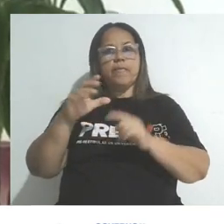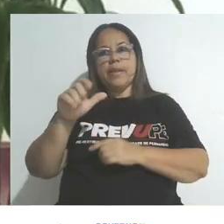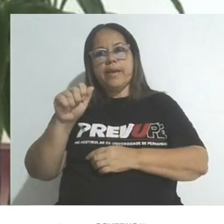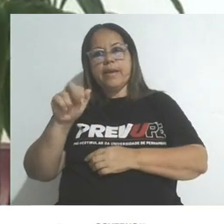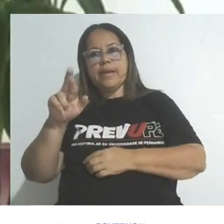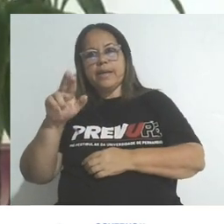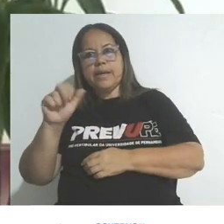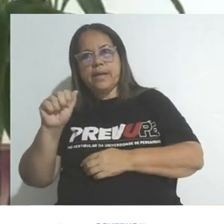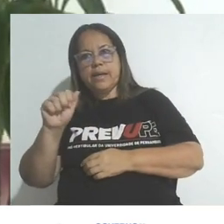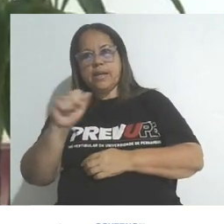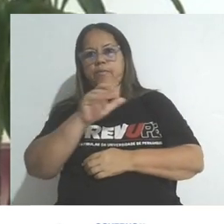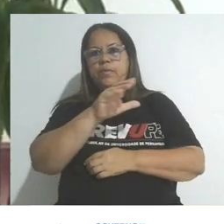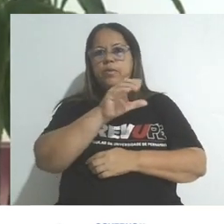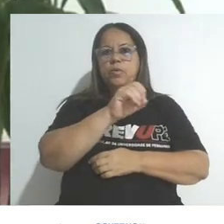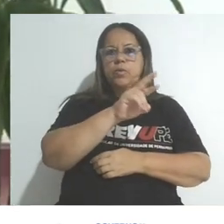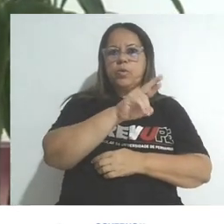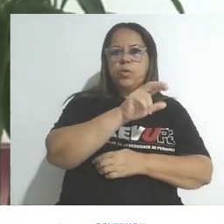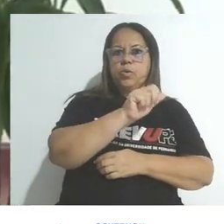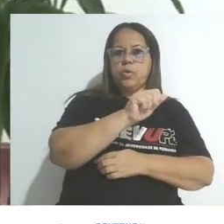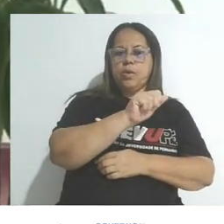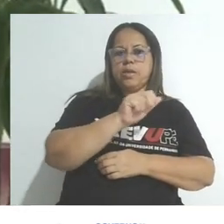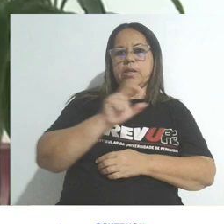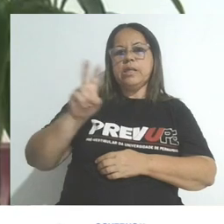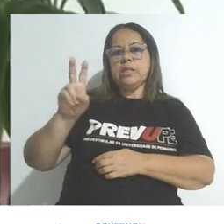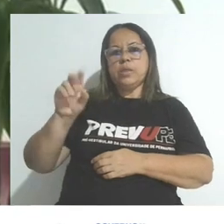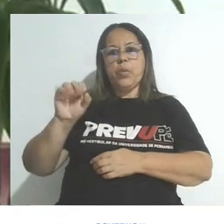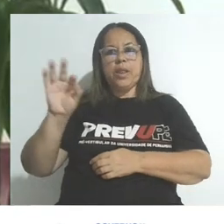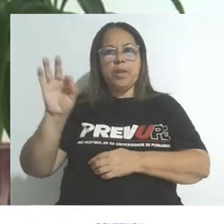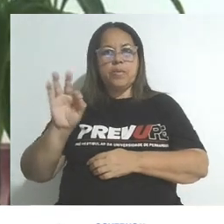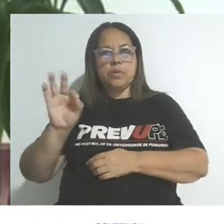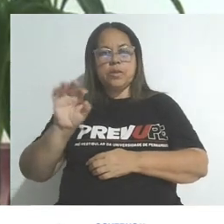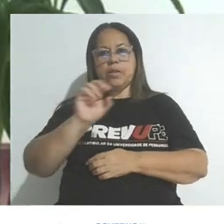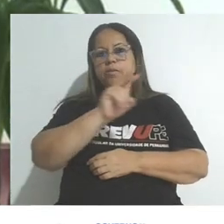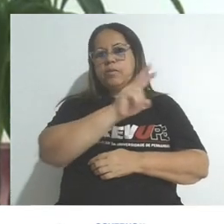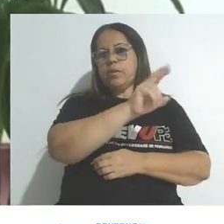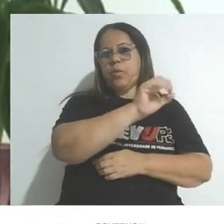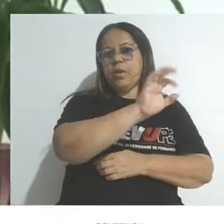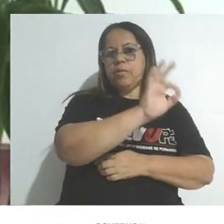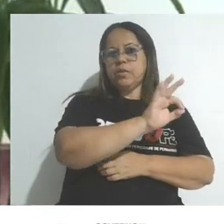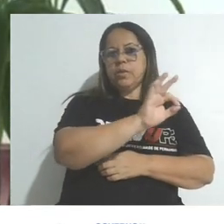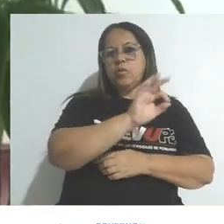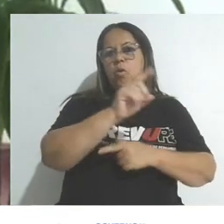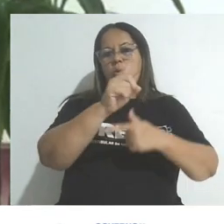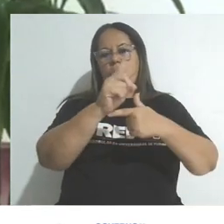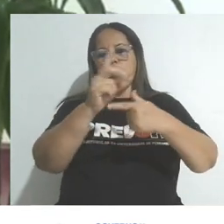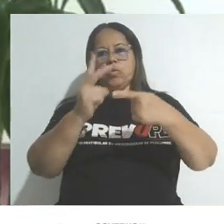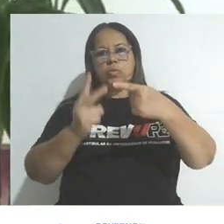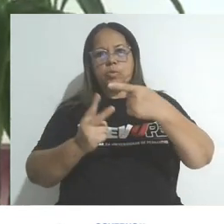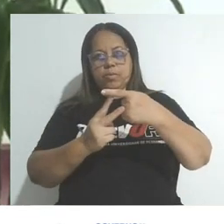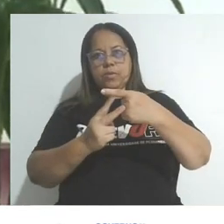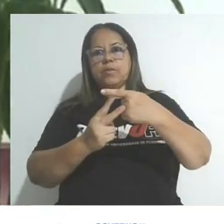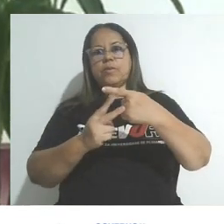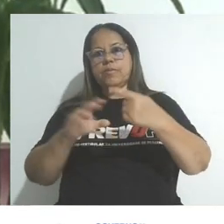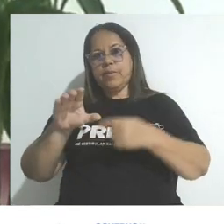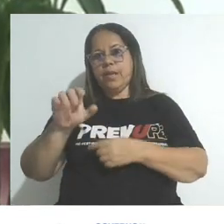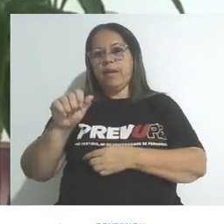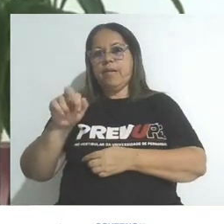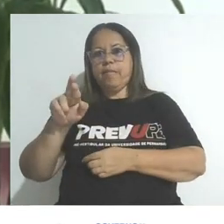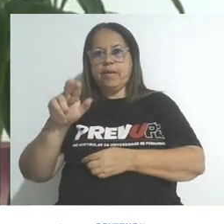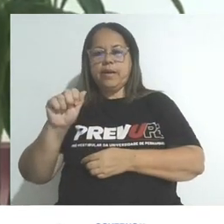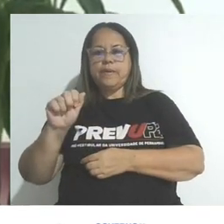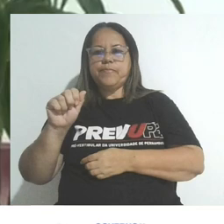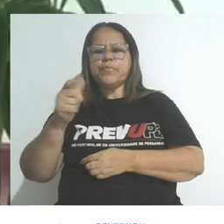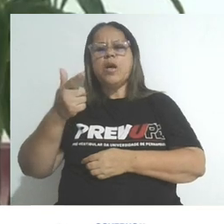cara, eu vou ter 50% ou 1 sobre 2 chance, né, de que caia cara. E aí, como